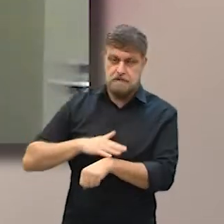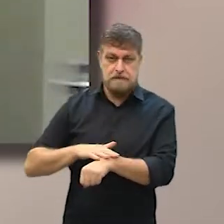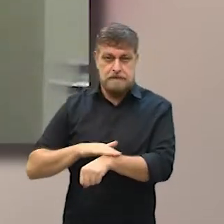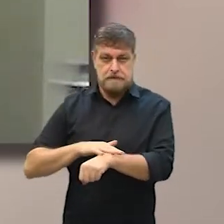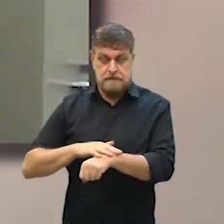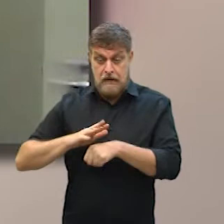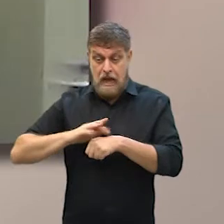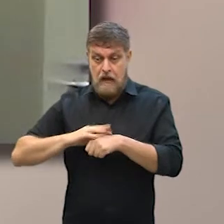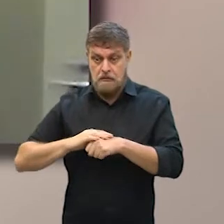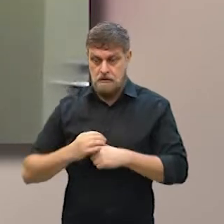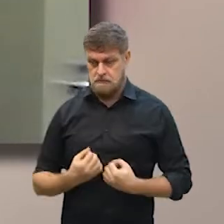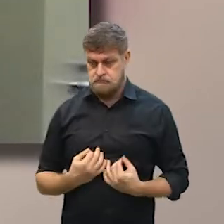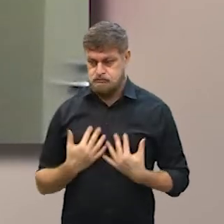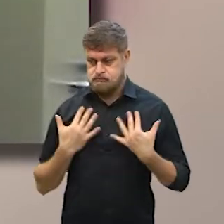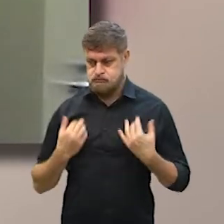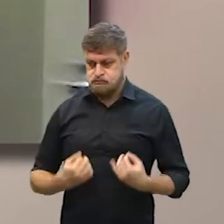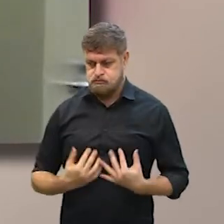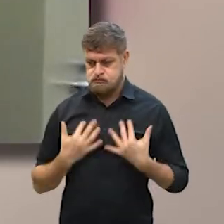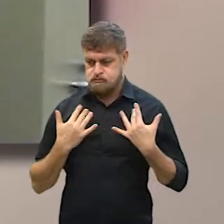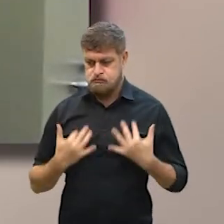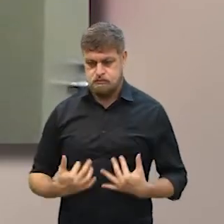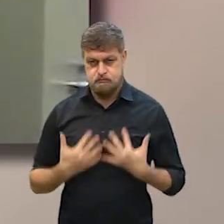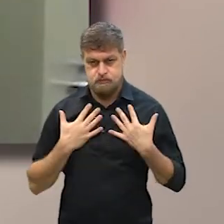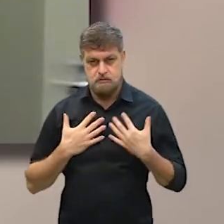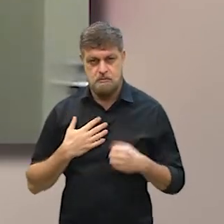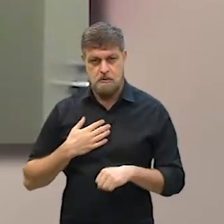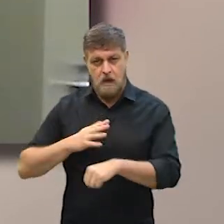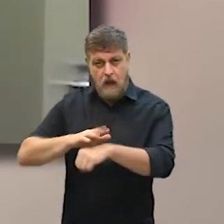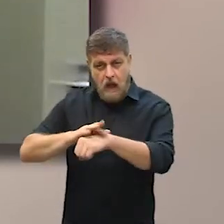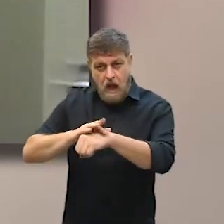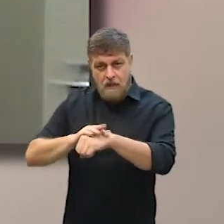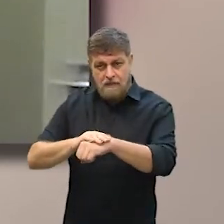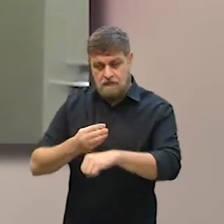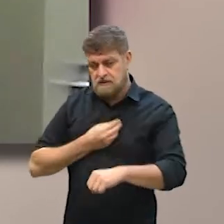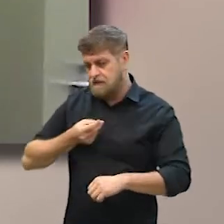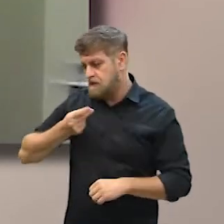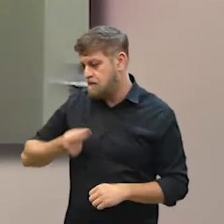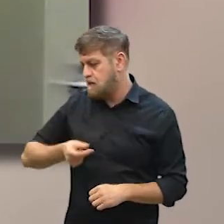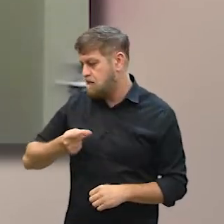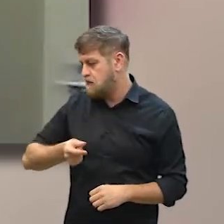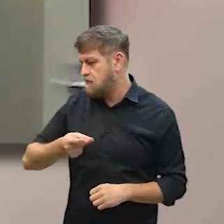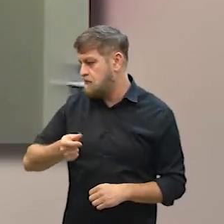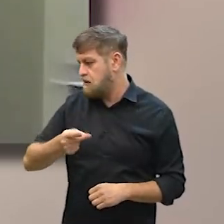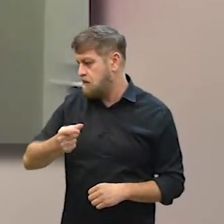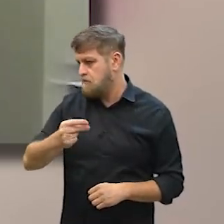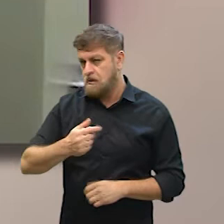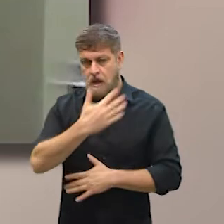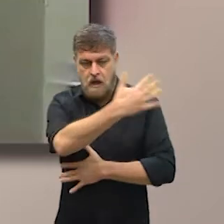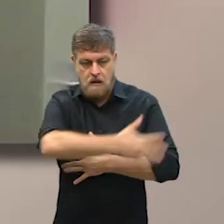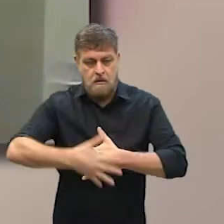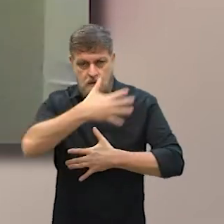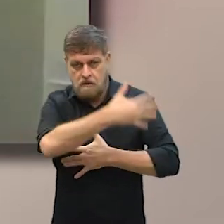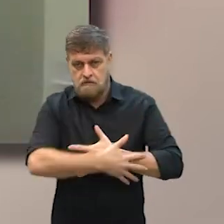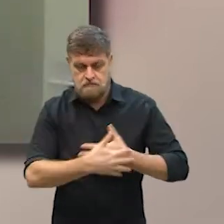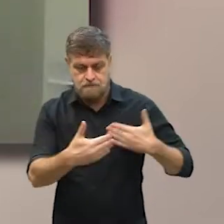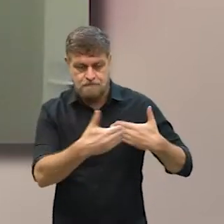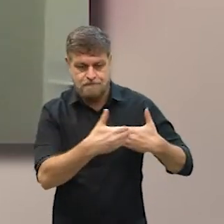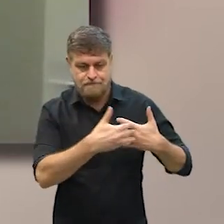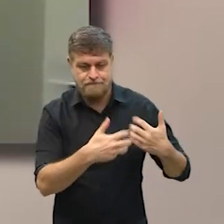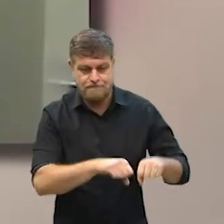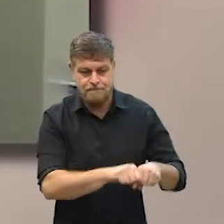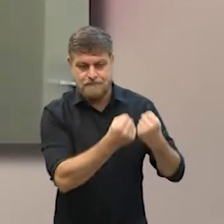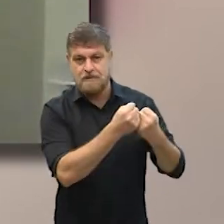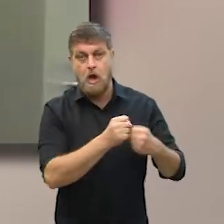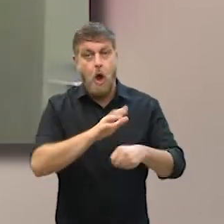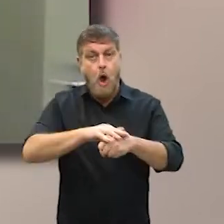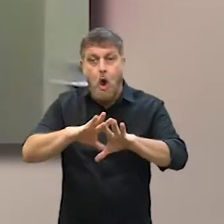ativa a doença lembrando assim que o Lúpus é uma doença crônica né então ele tem essa disfunção do sistema imune e